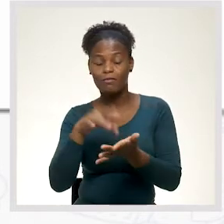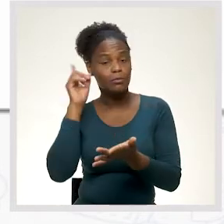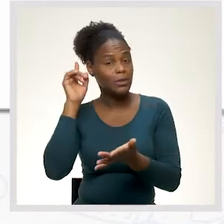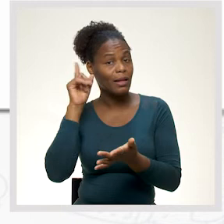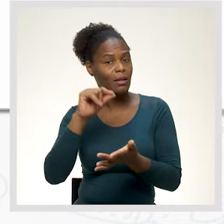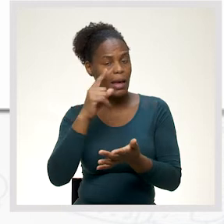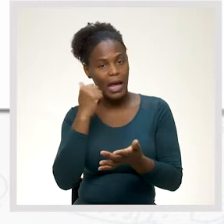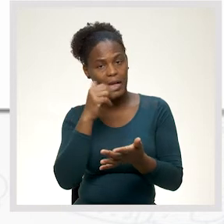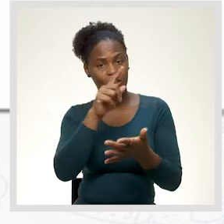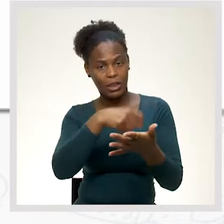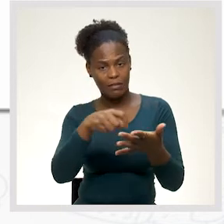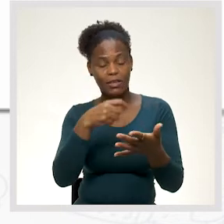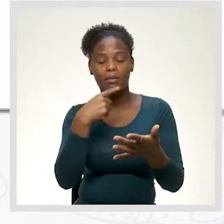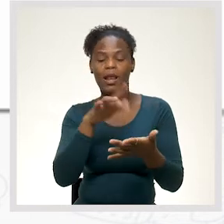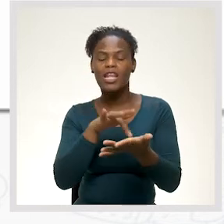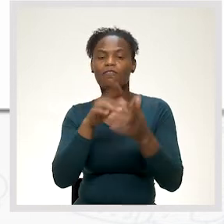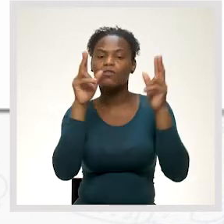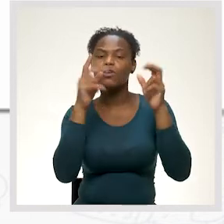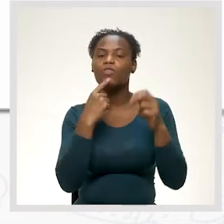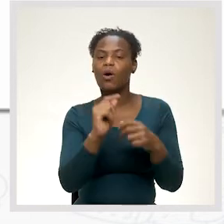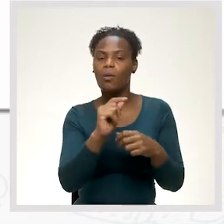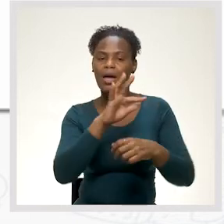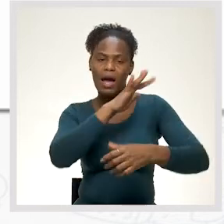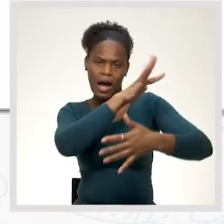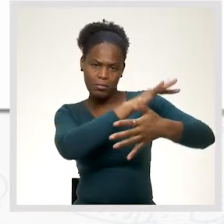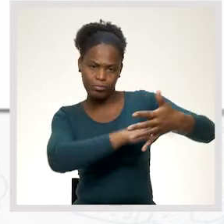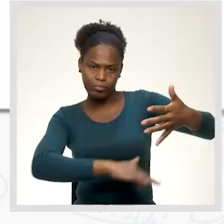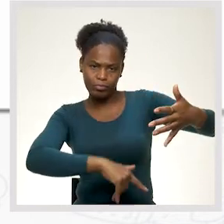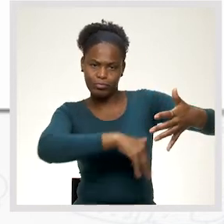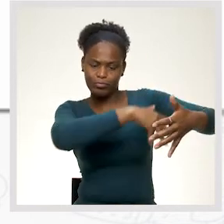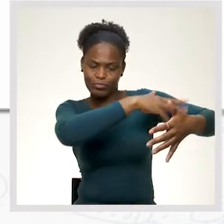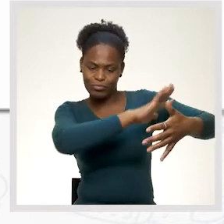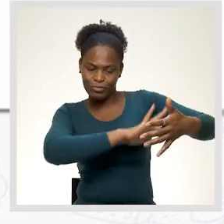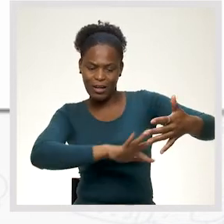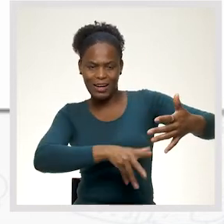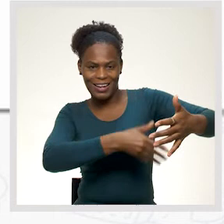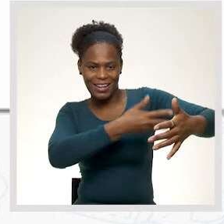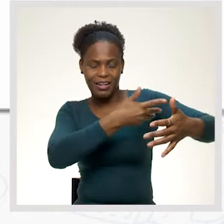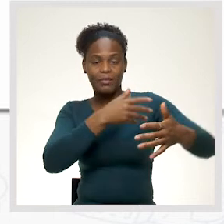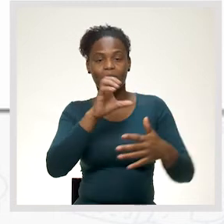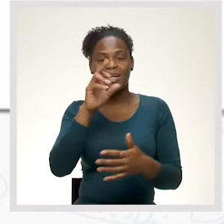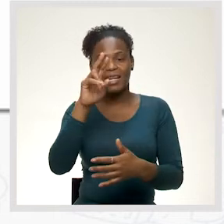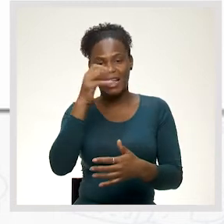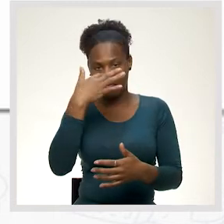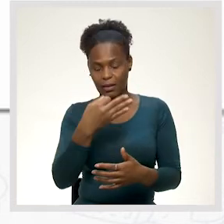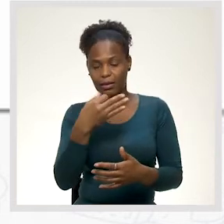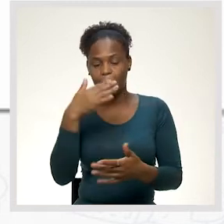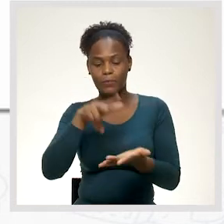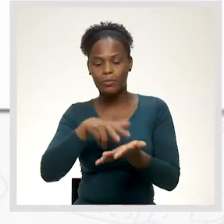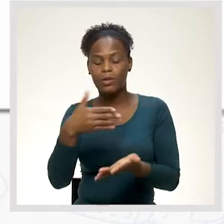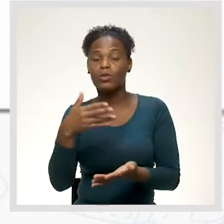aqui destacadas as seguintes obras: A Harpa do Crente, publicada em 1838.